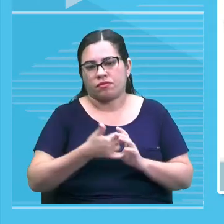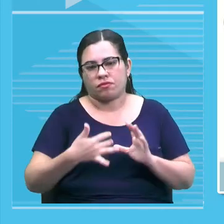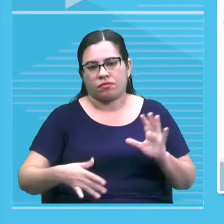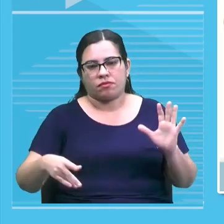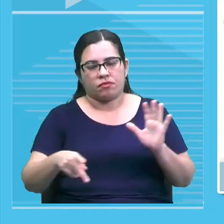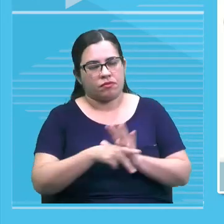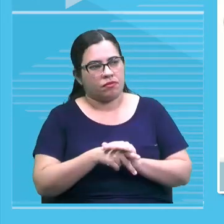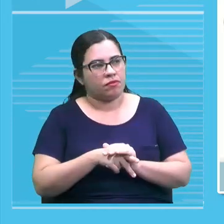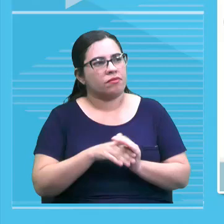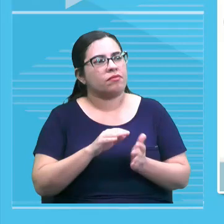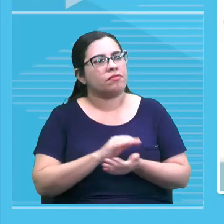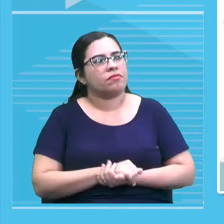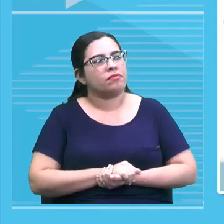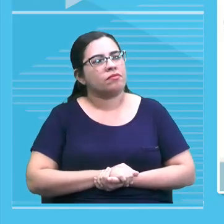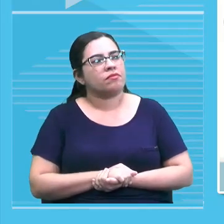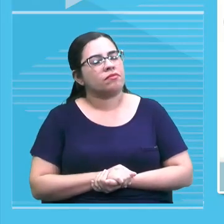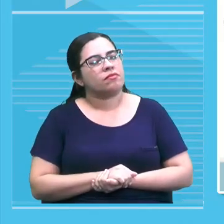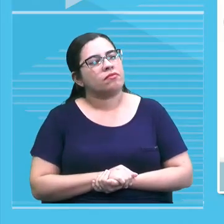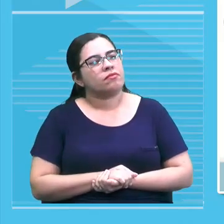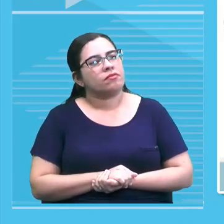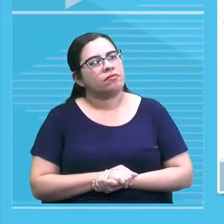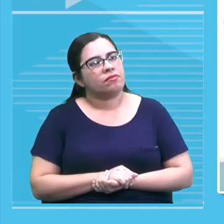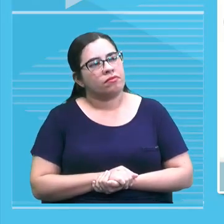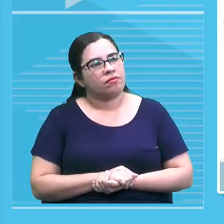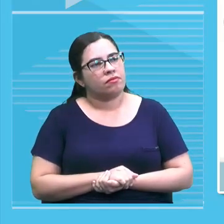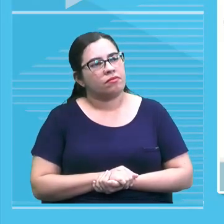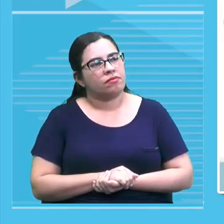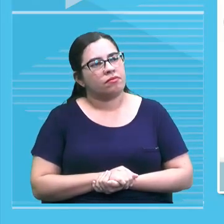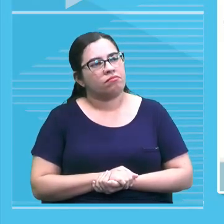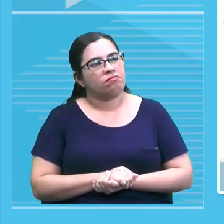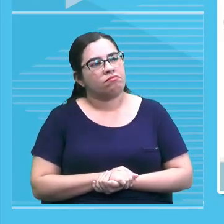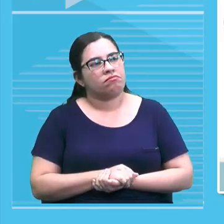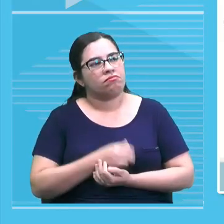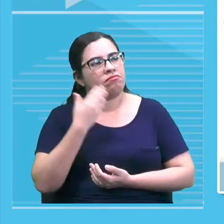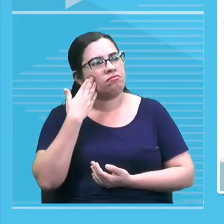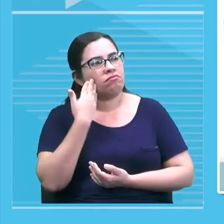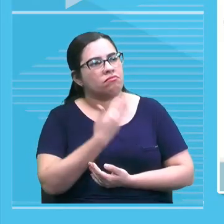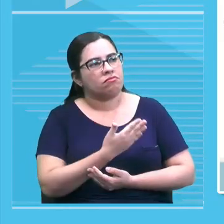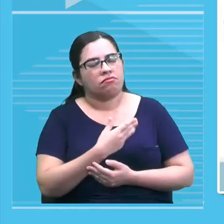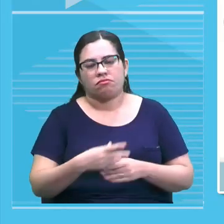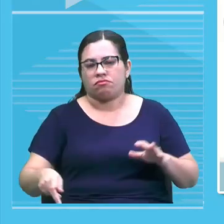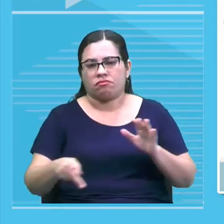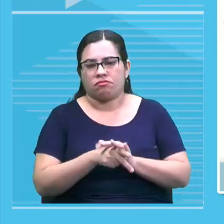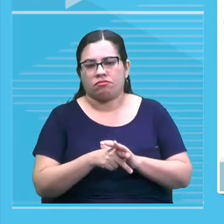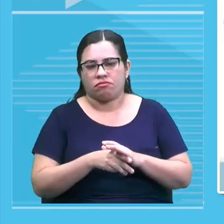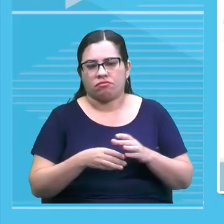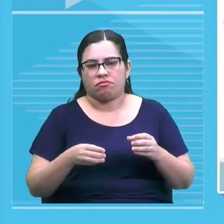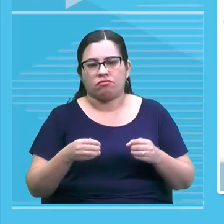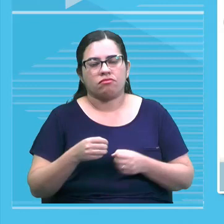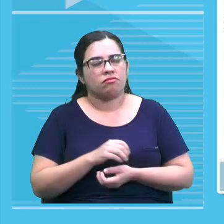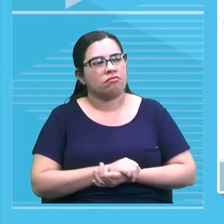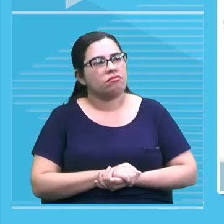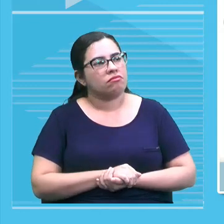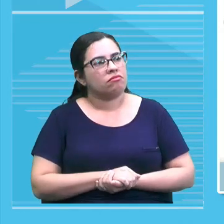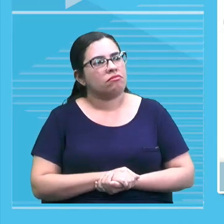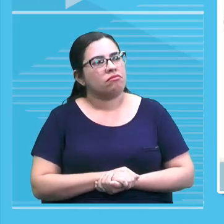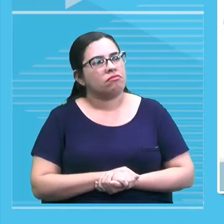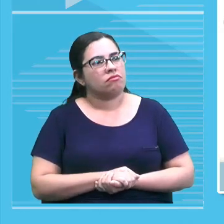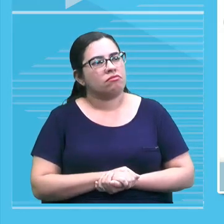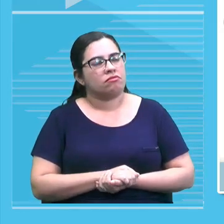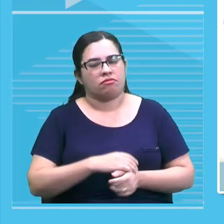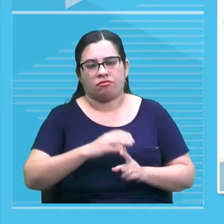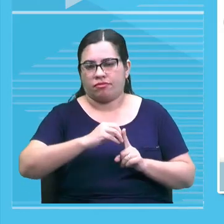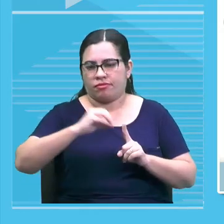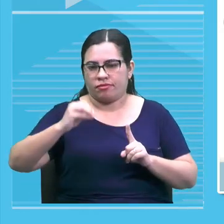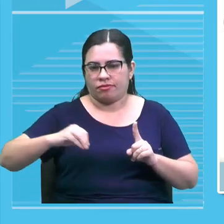ver hoje é quanto a vibração da partícula perdão vibração da